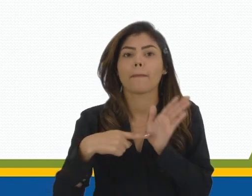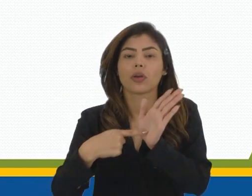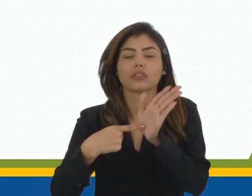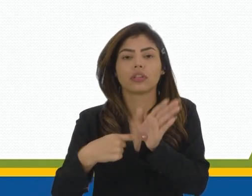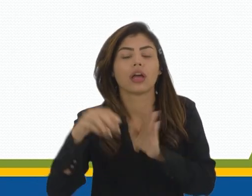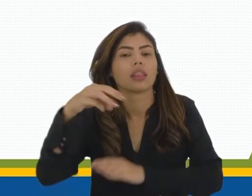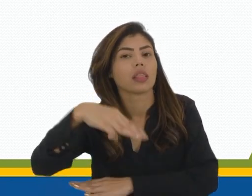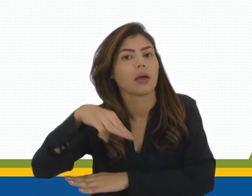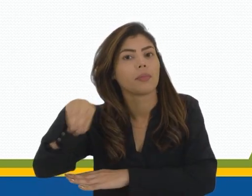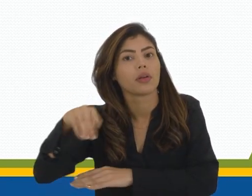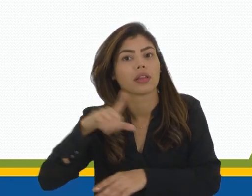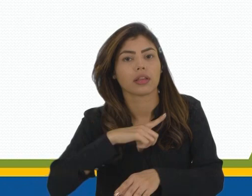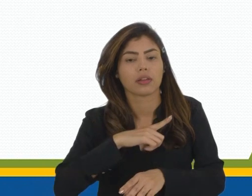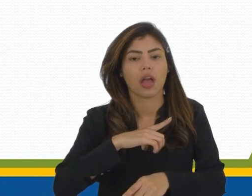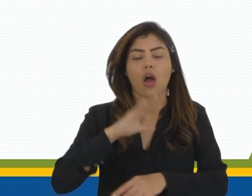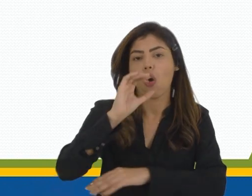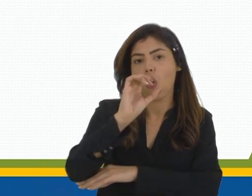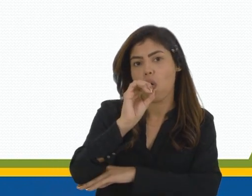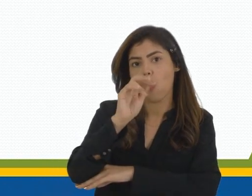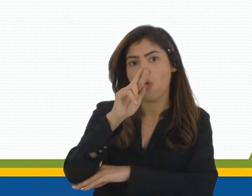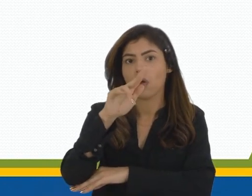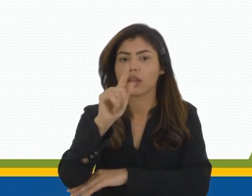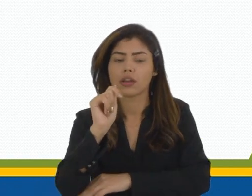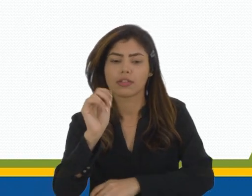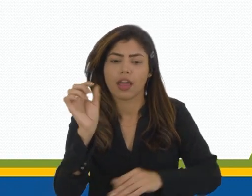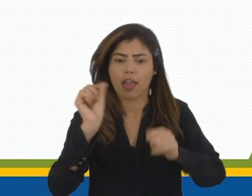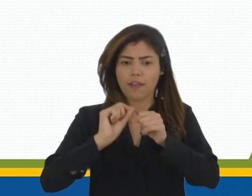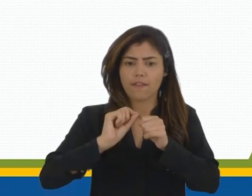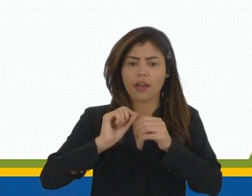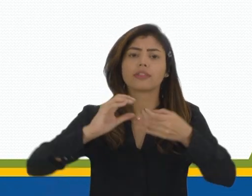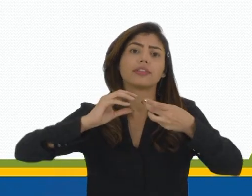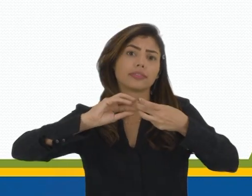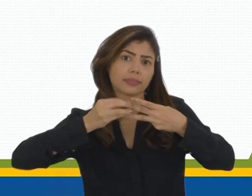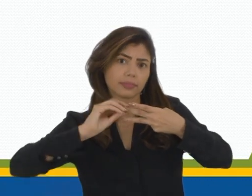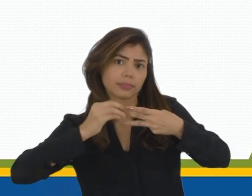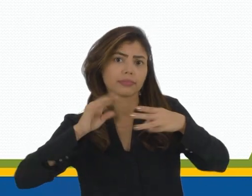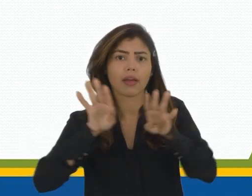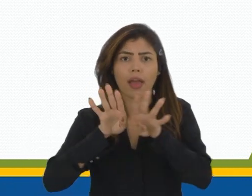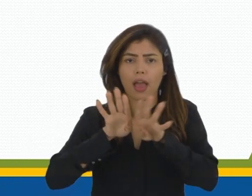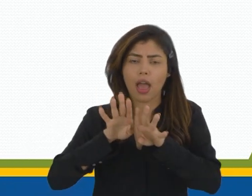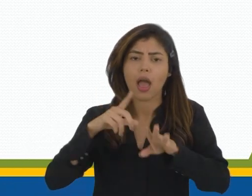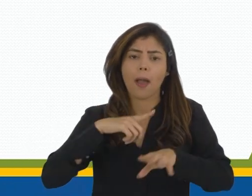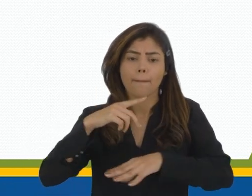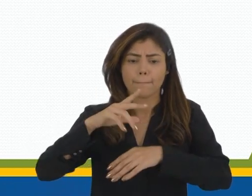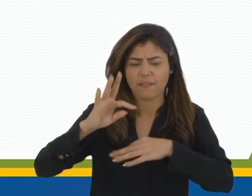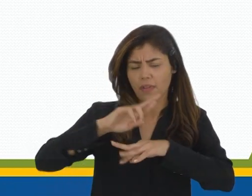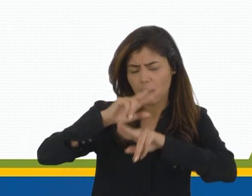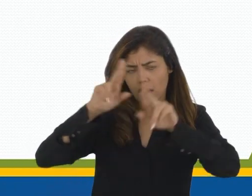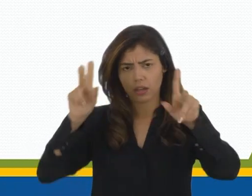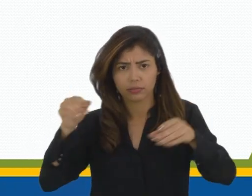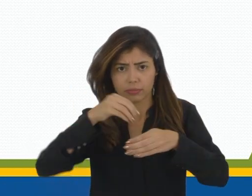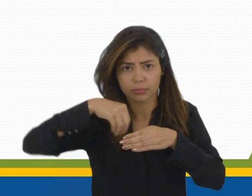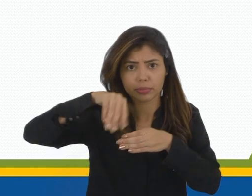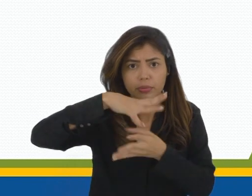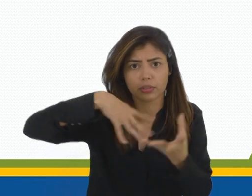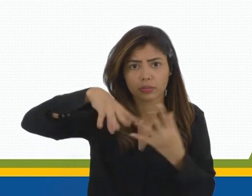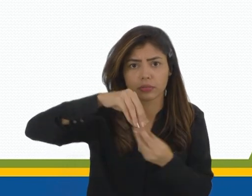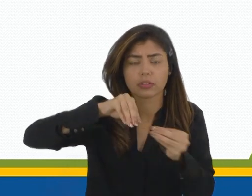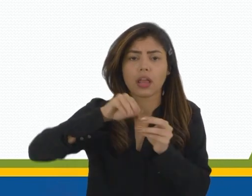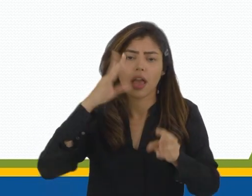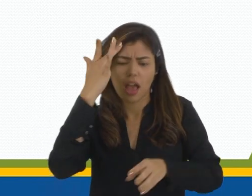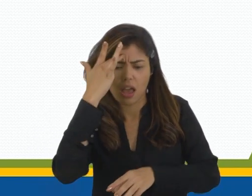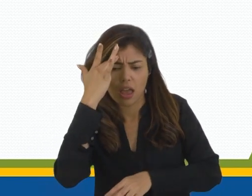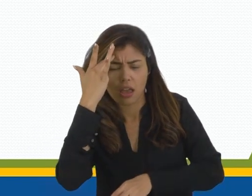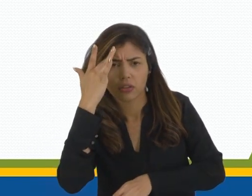nas moléculas orgânicas que formam as nossas células, as proteínas, os lipídios e os carboidratos. Então, por mais que a gente ache que